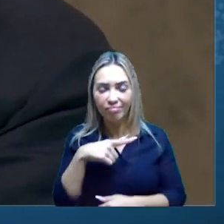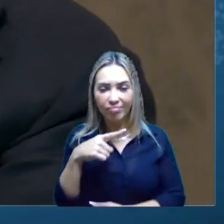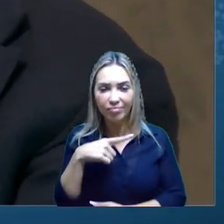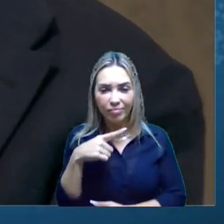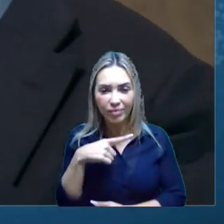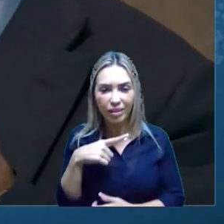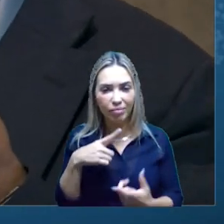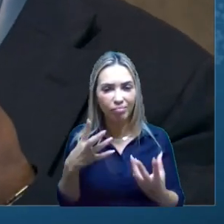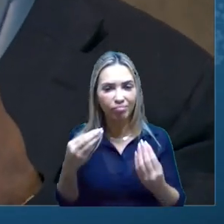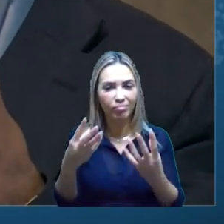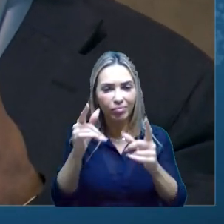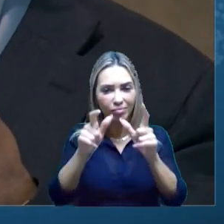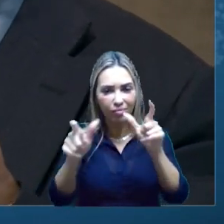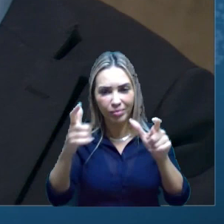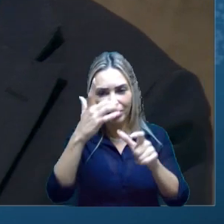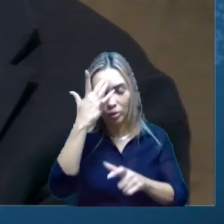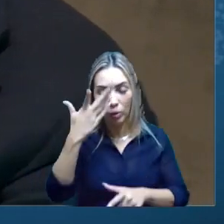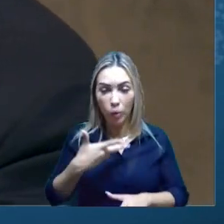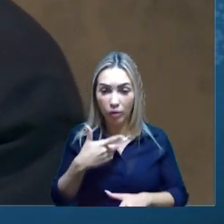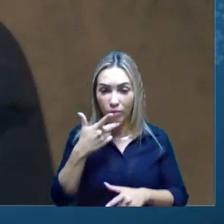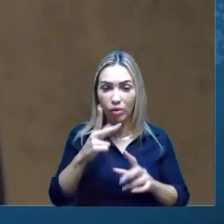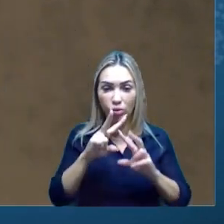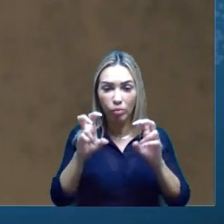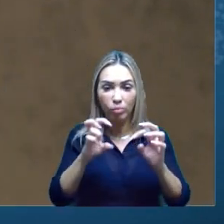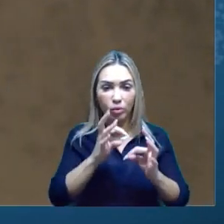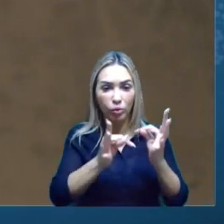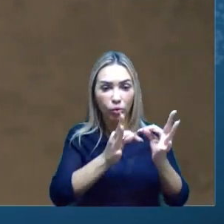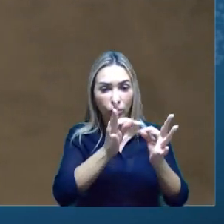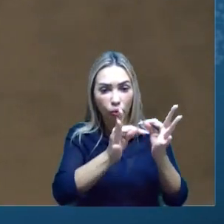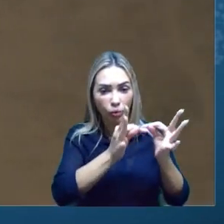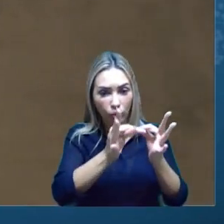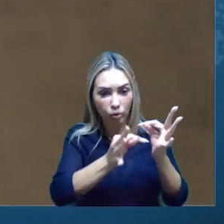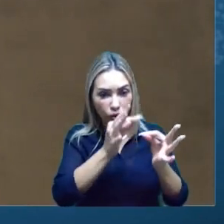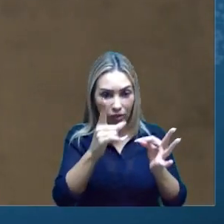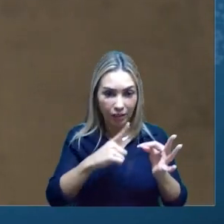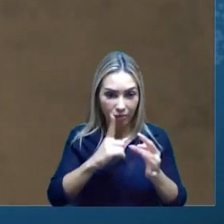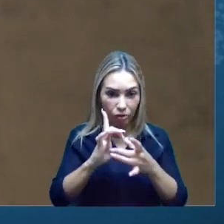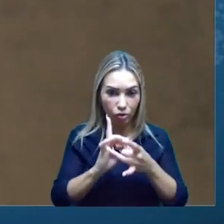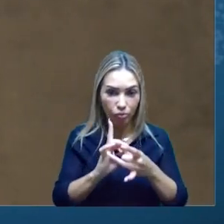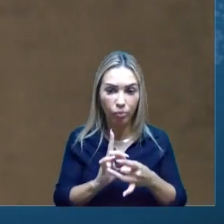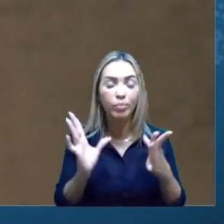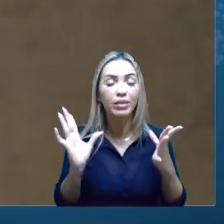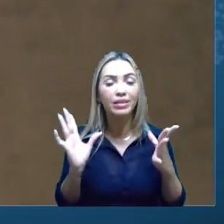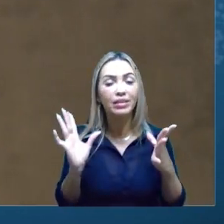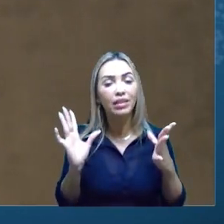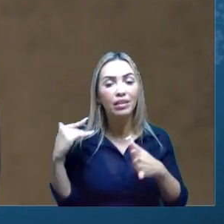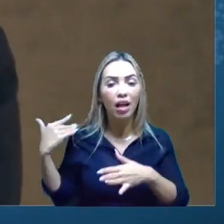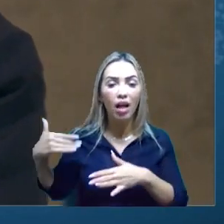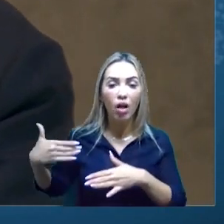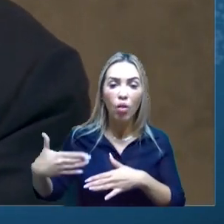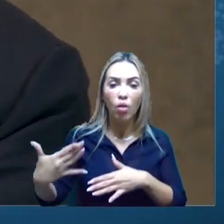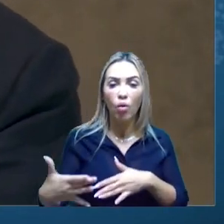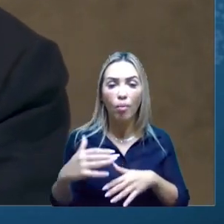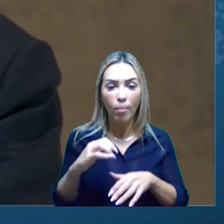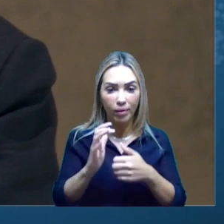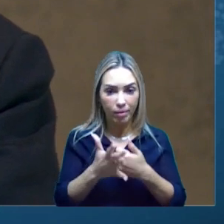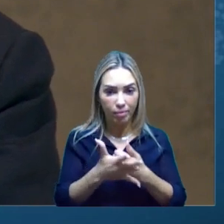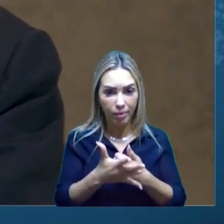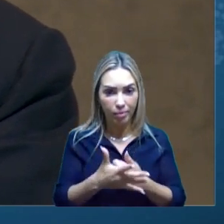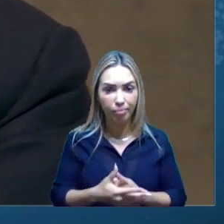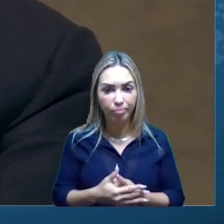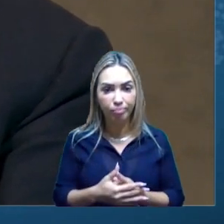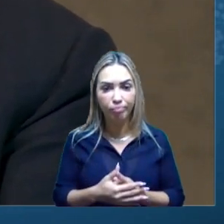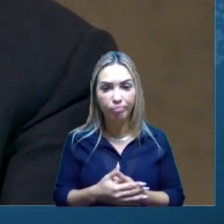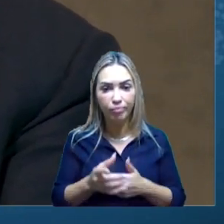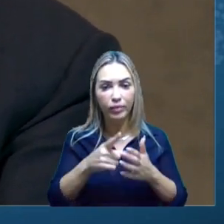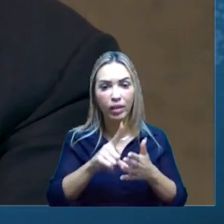de colegas. Eu vou falar da tecnologia, as tecnologias que foram disponibilizadas ao longo da pandemia. Antes